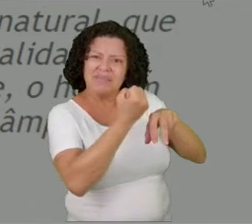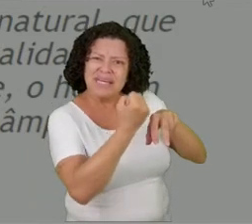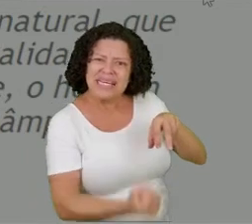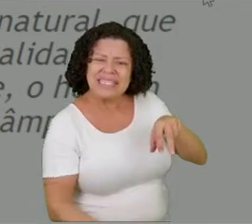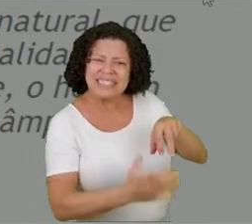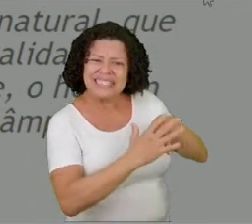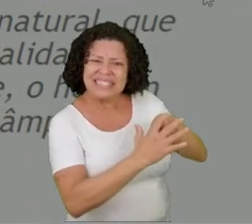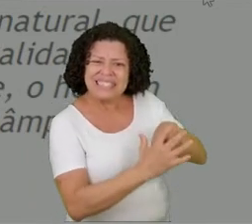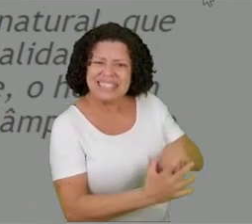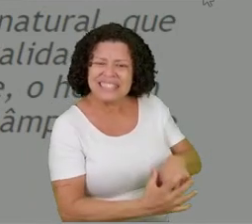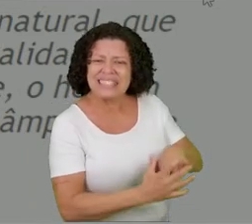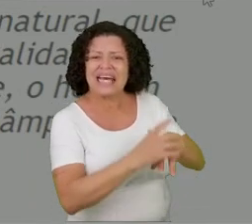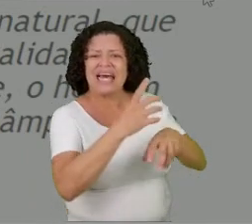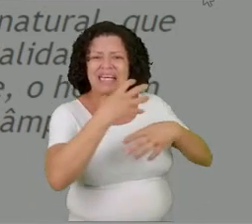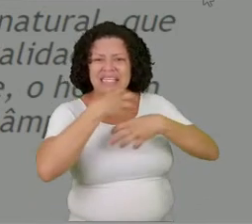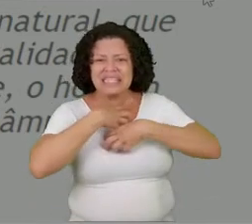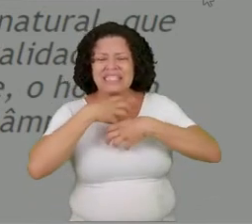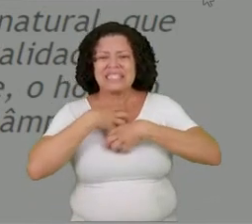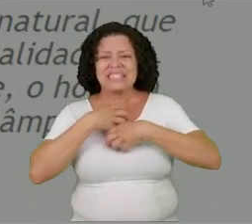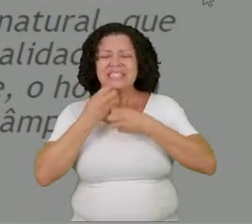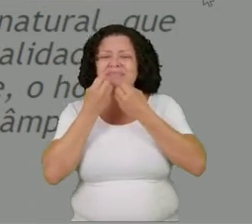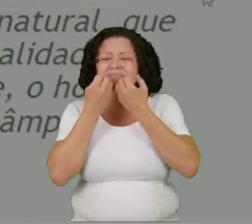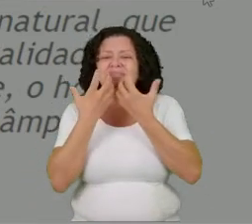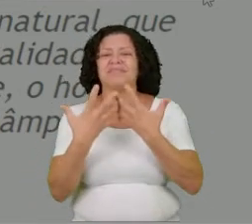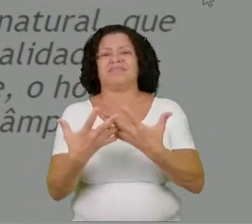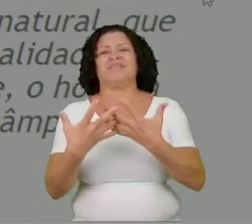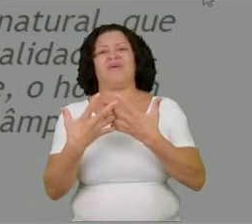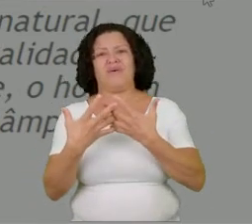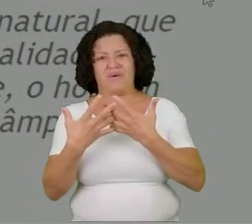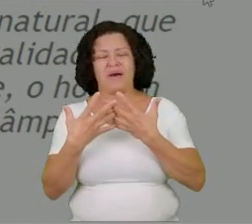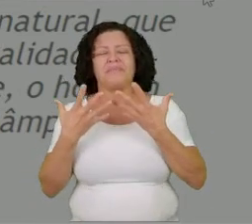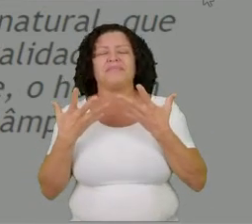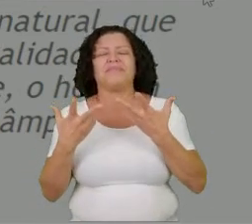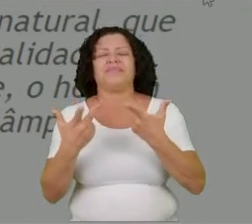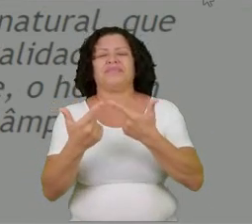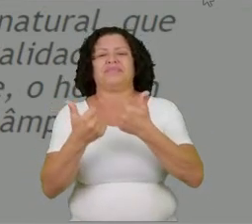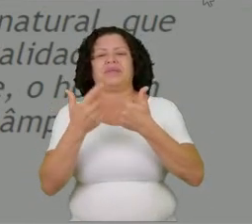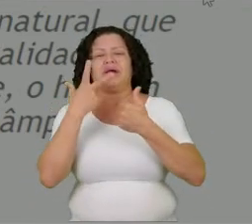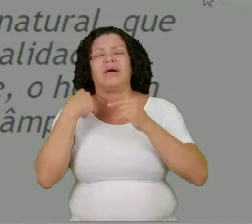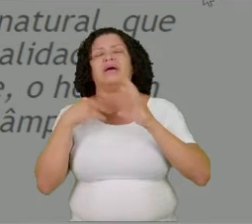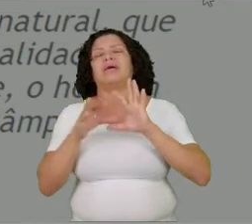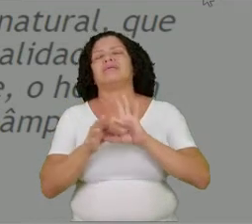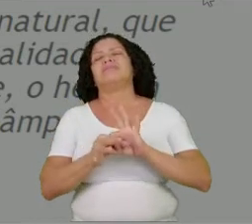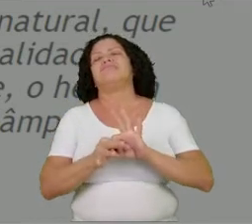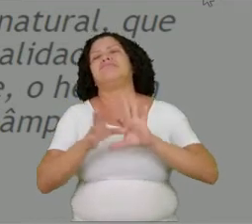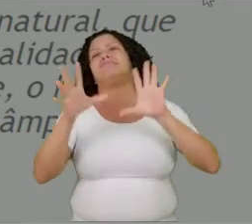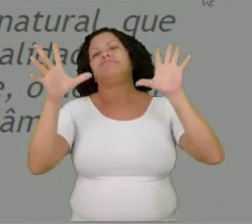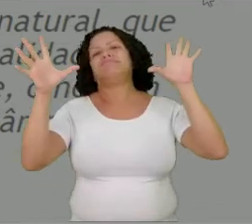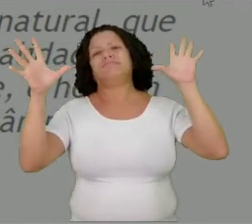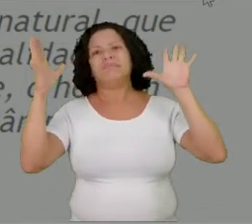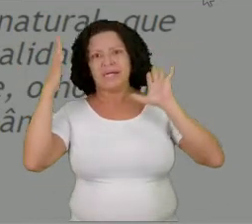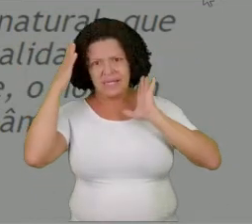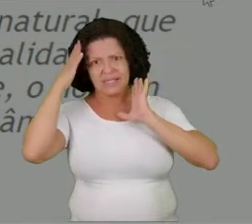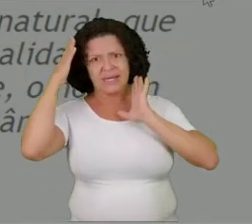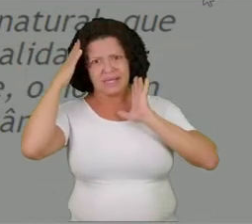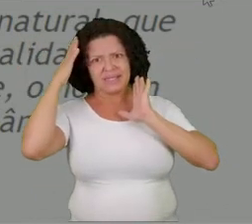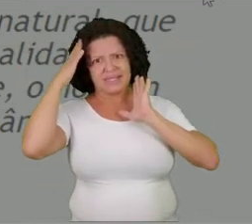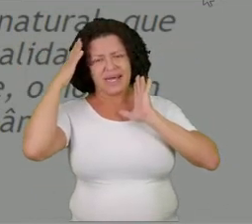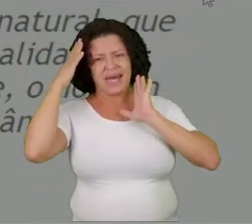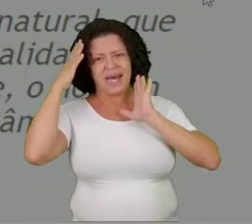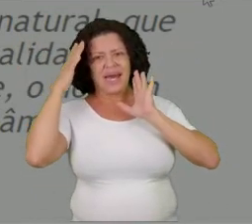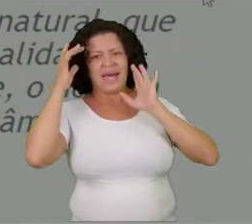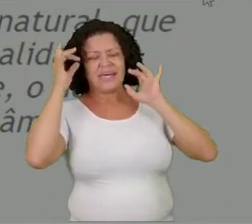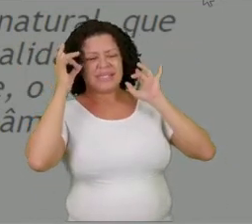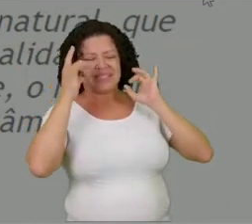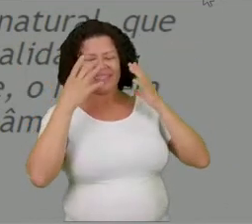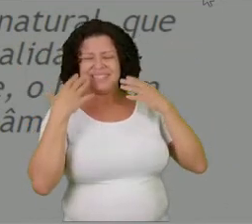da carne é uma sensação maravilhosa. É aquela sensação de liberdade, de desprendimento, de